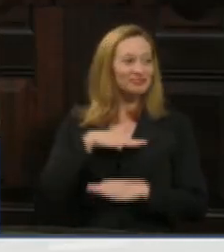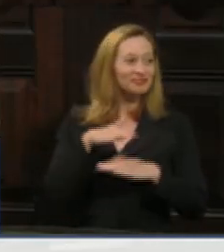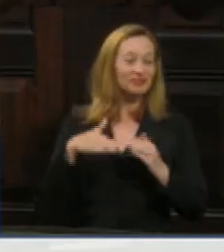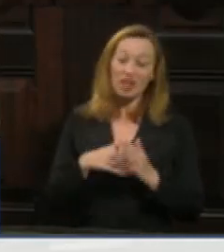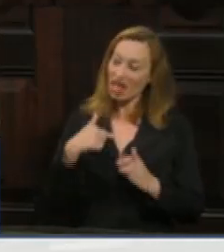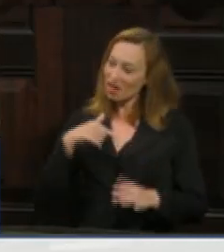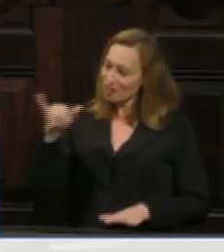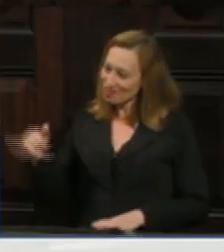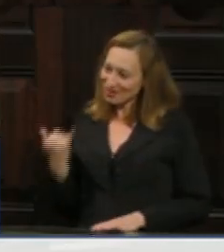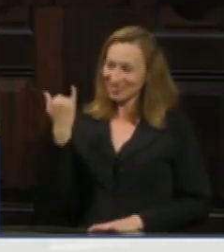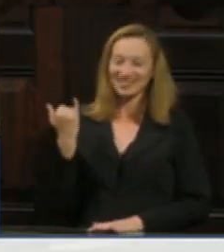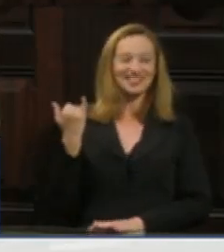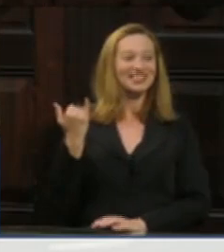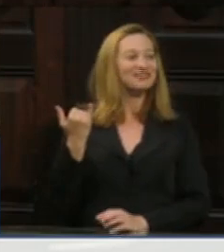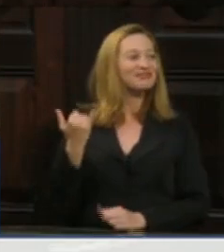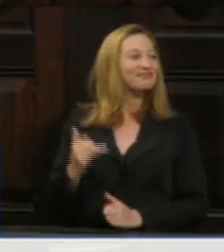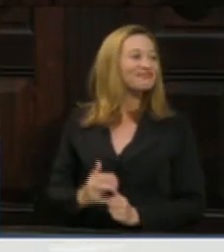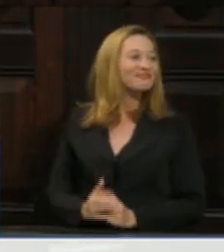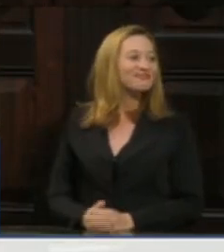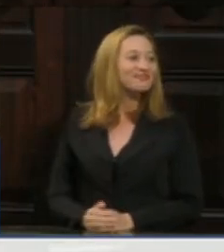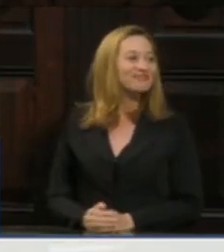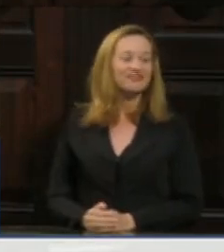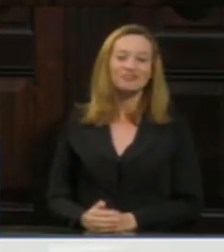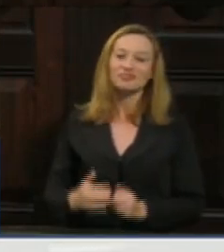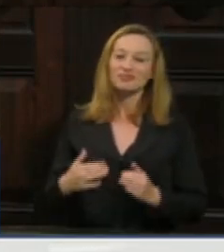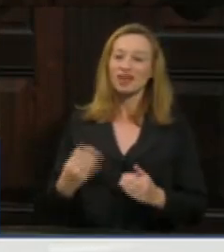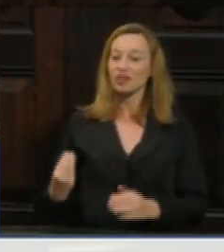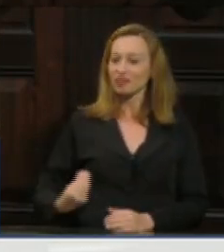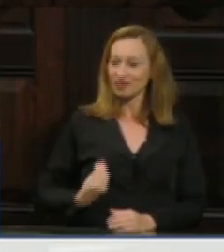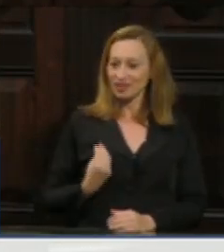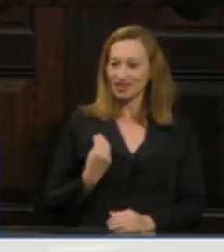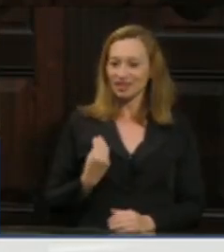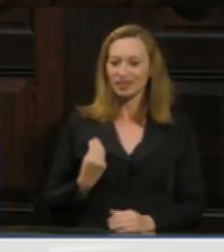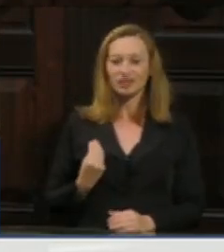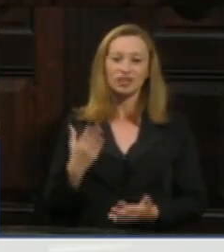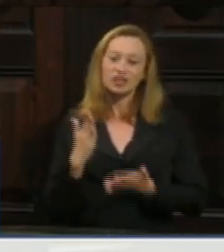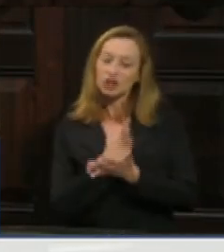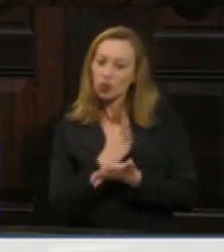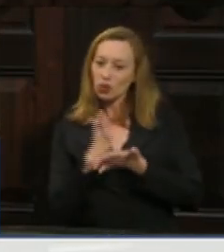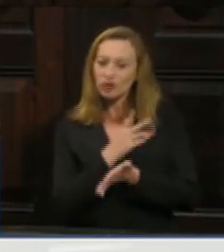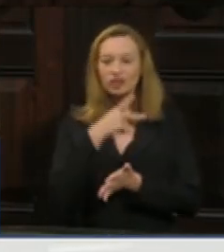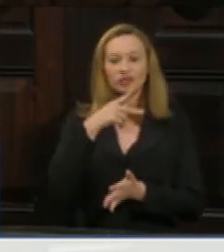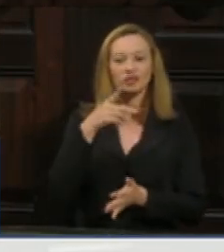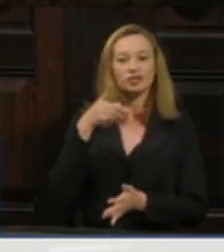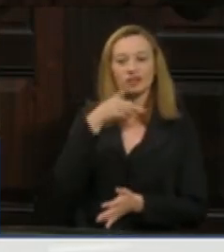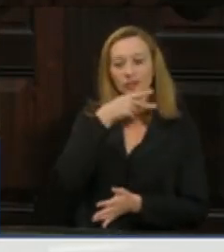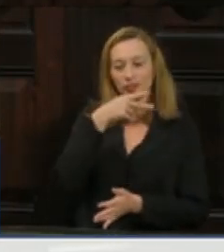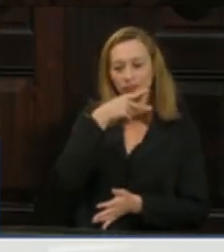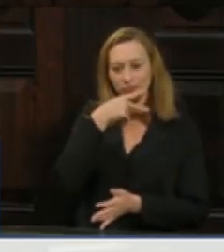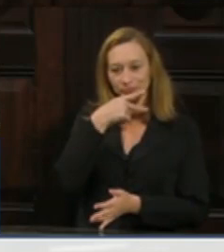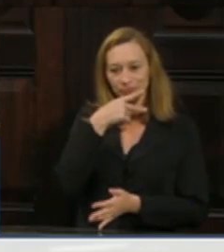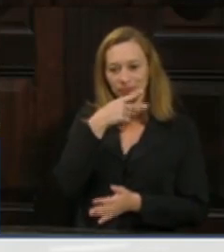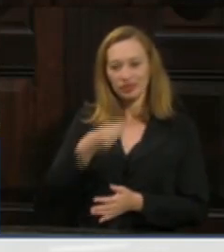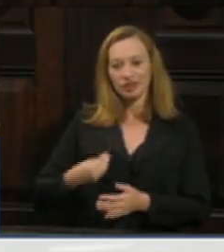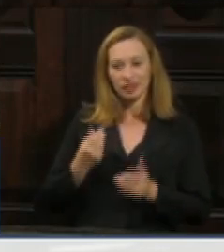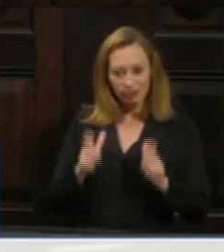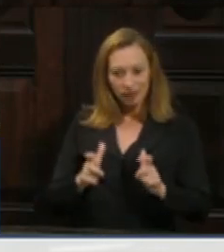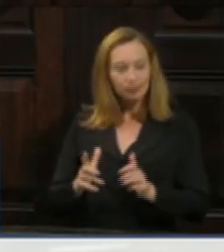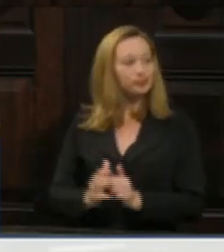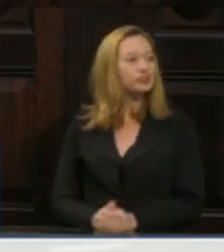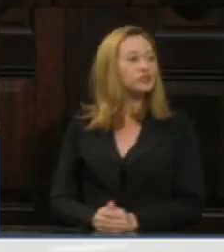parlamento combativo, olhando os interesses maiores da nossa sociedade. Muito